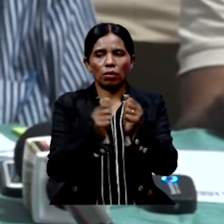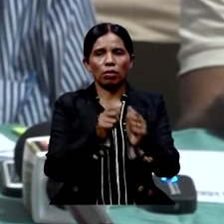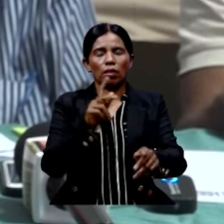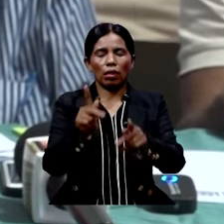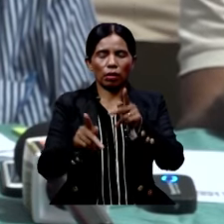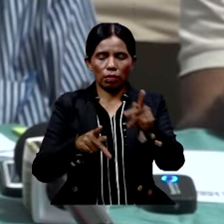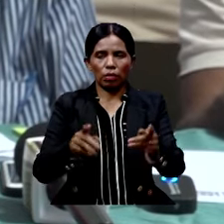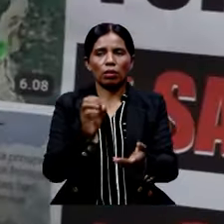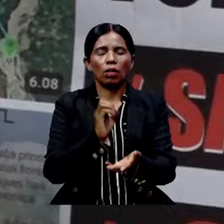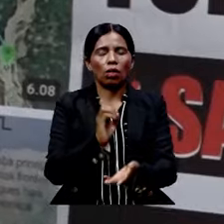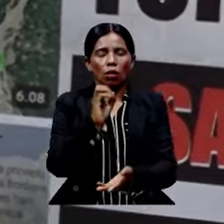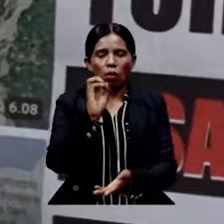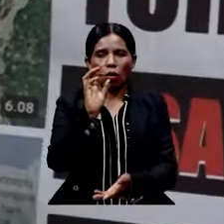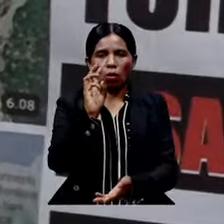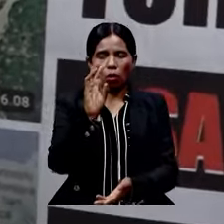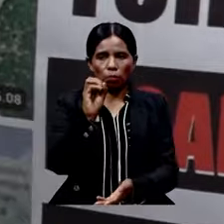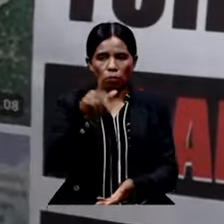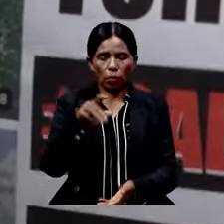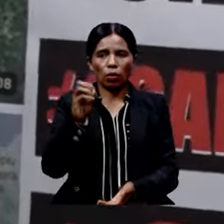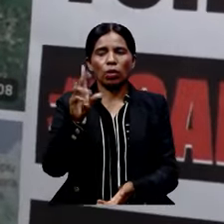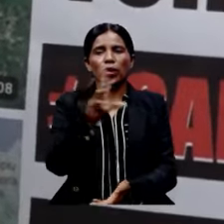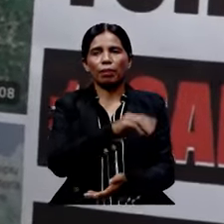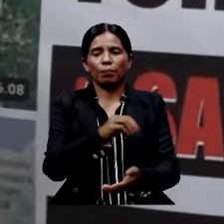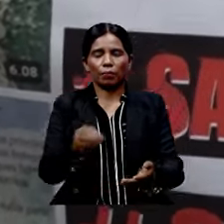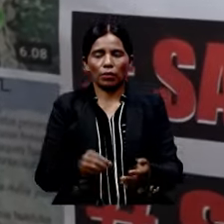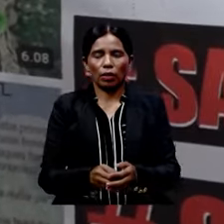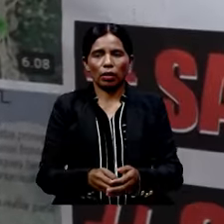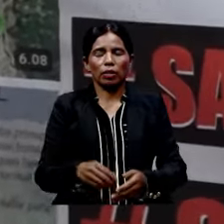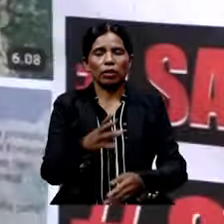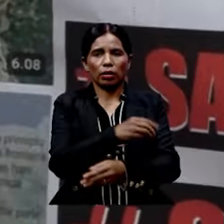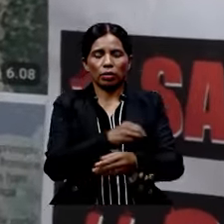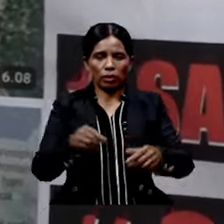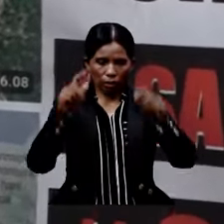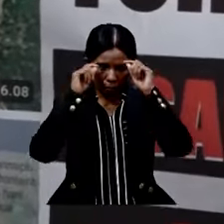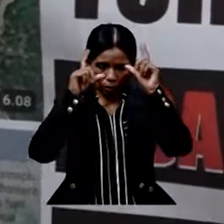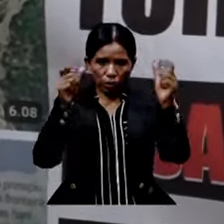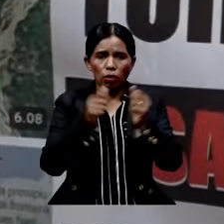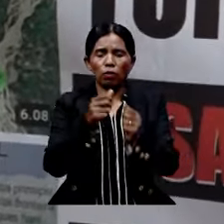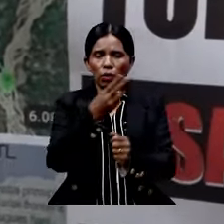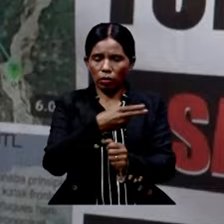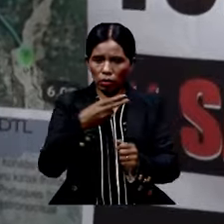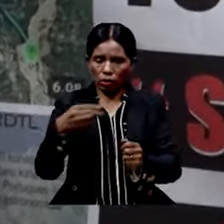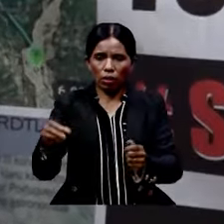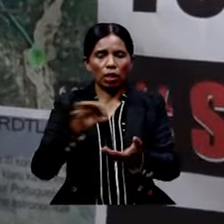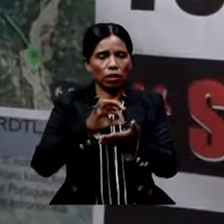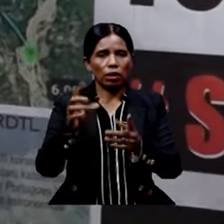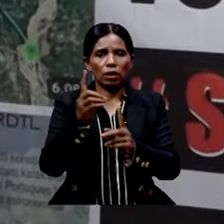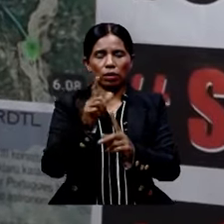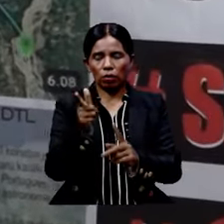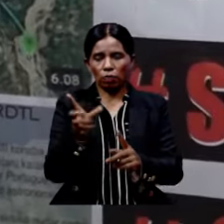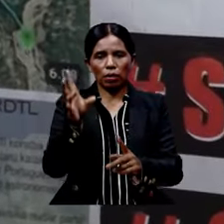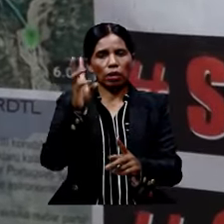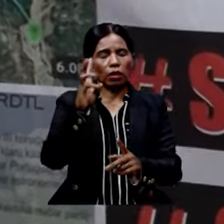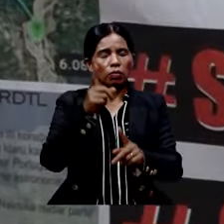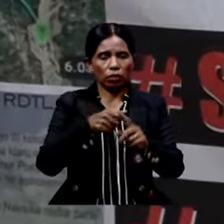povo oepoli. Tuir agenda acordo tratado fronteira terrestre entre Timor-Leste e Indonésia. Se assina e loron ronura sinan fulané